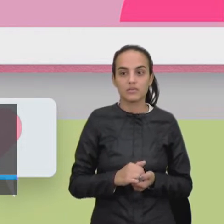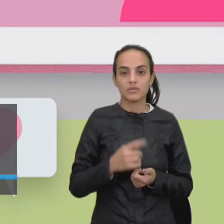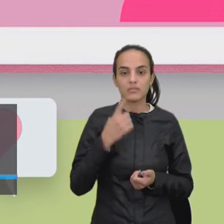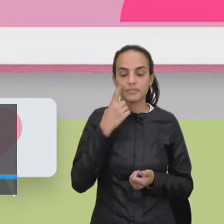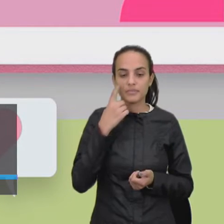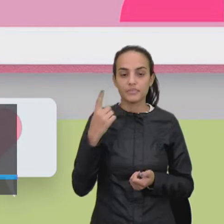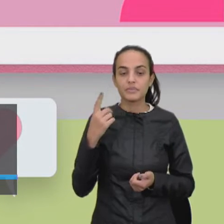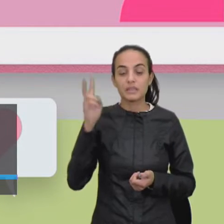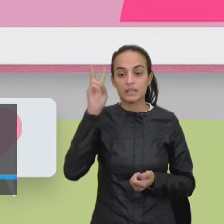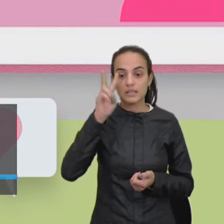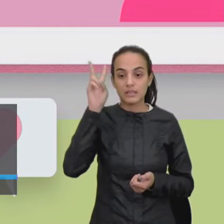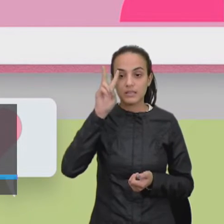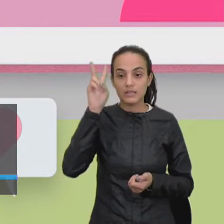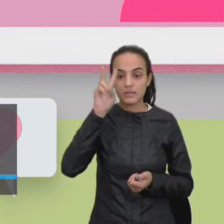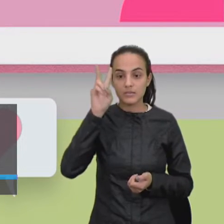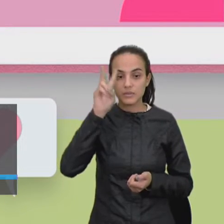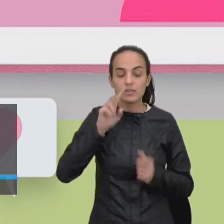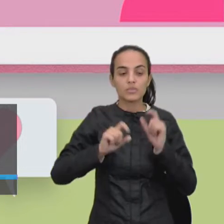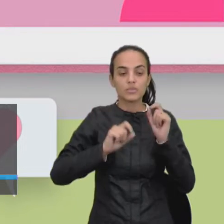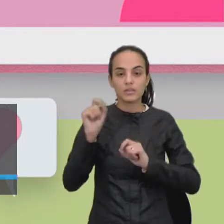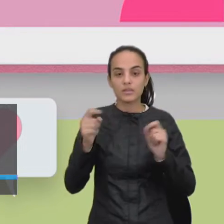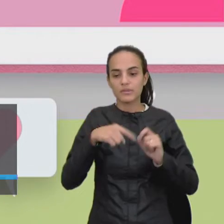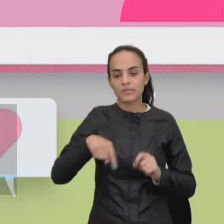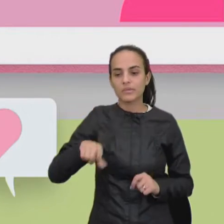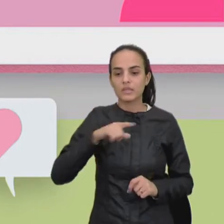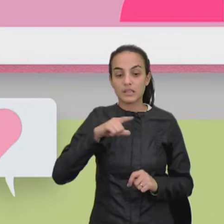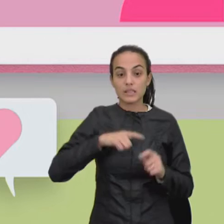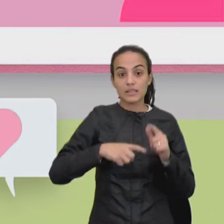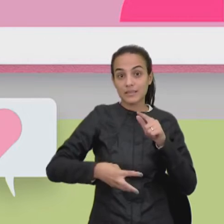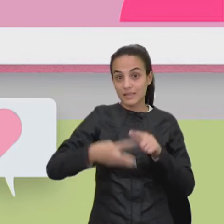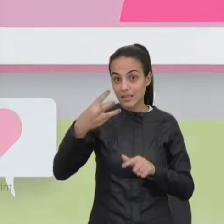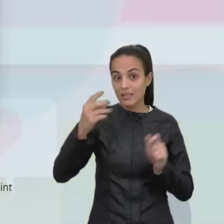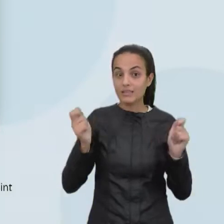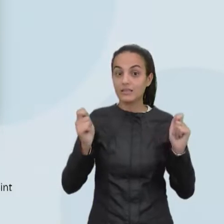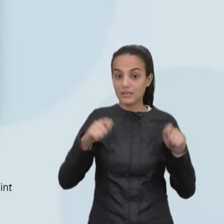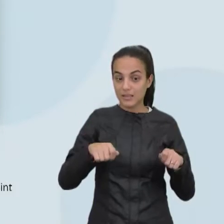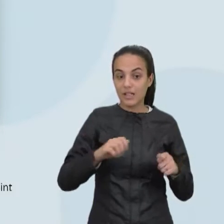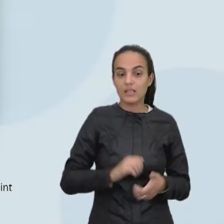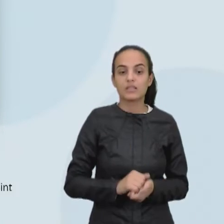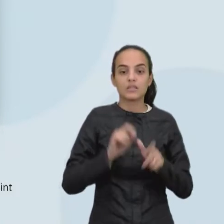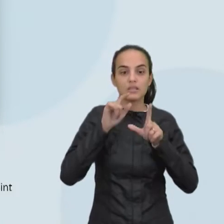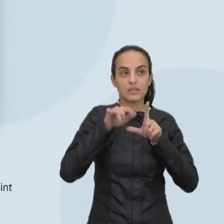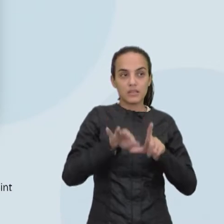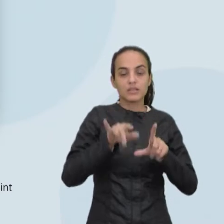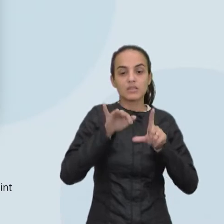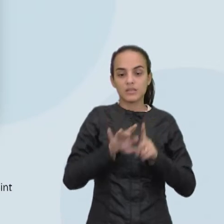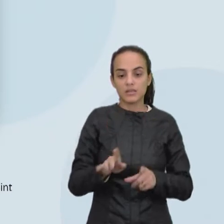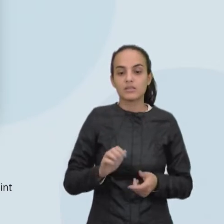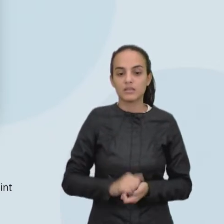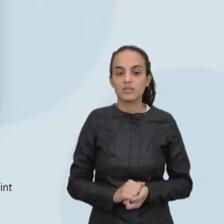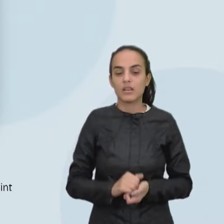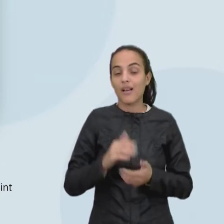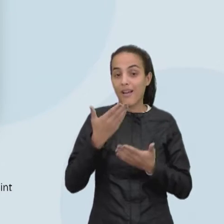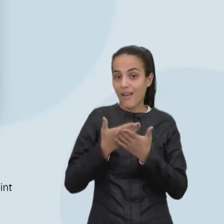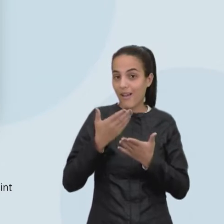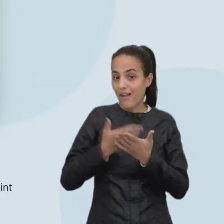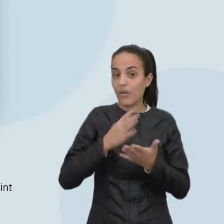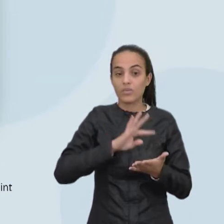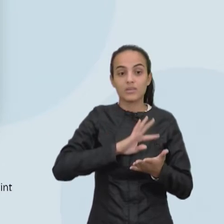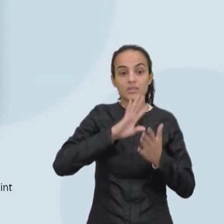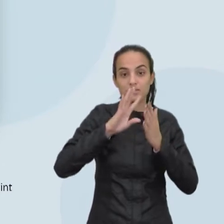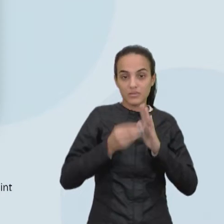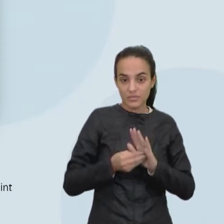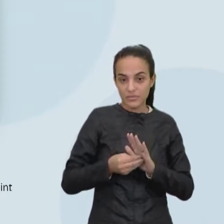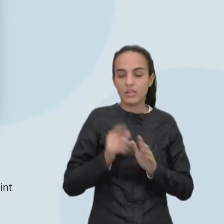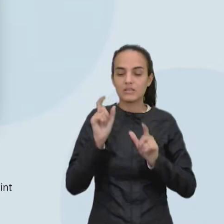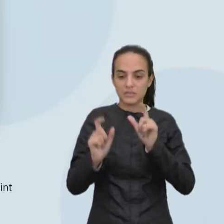publicitária. Lembrando que nós temos aí 3 possibilidades do grau de influência, que o prof falou a aula inteira, essas aulas todas a gente está falando